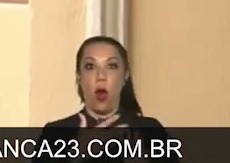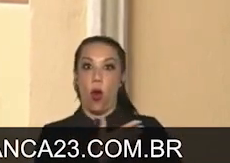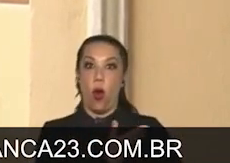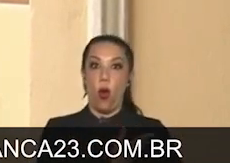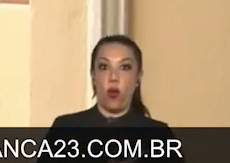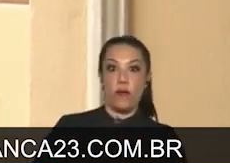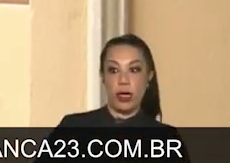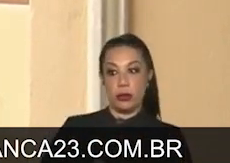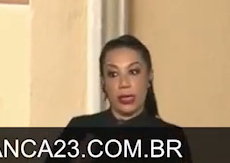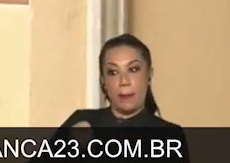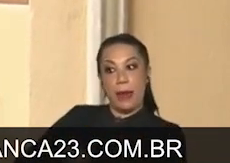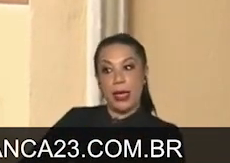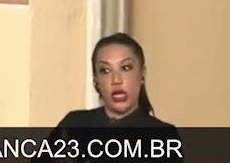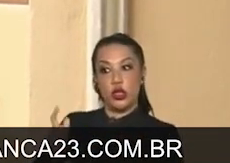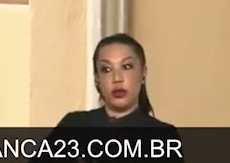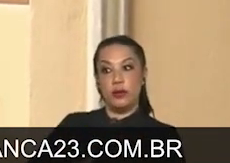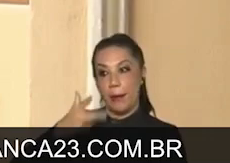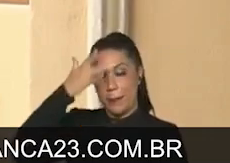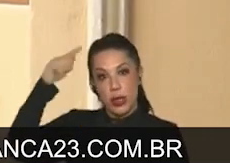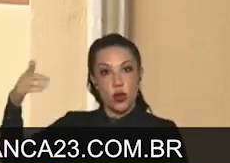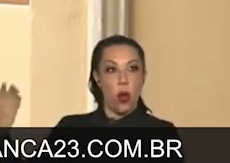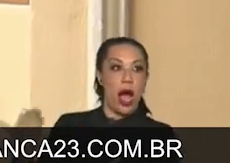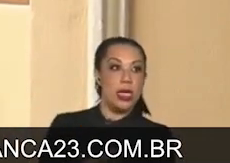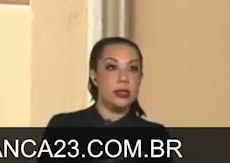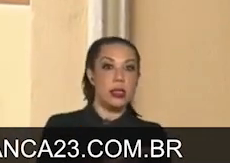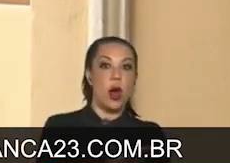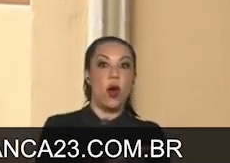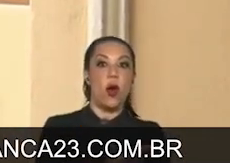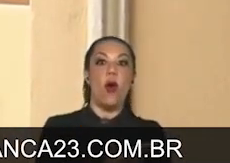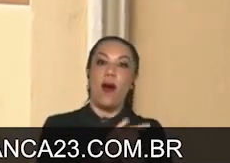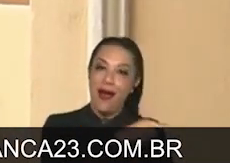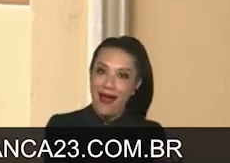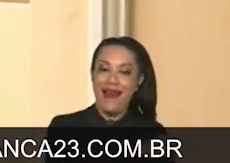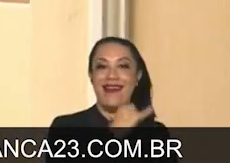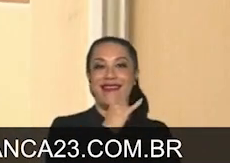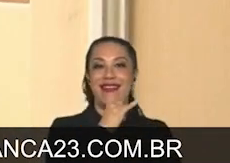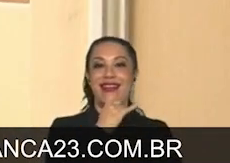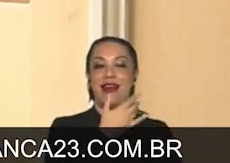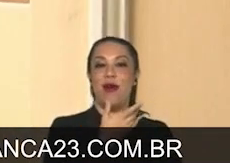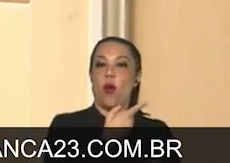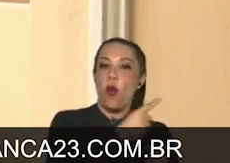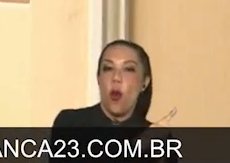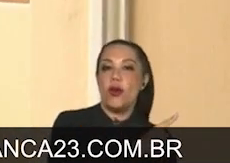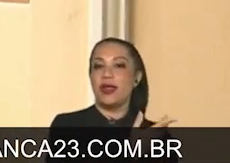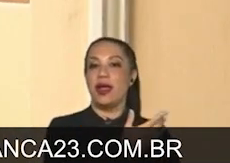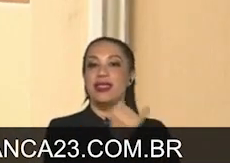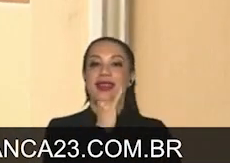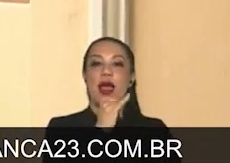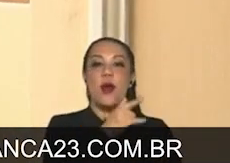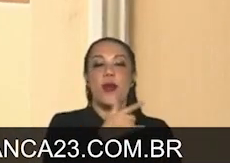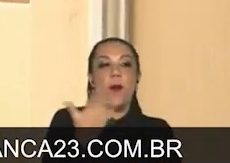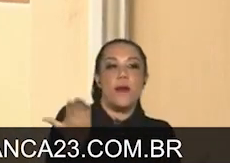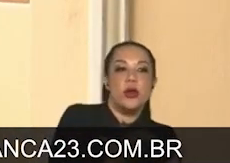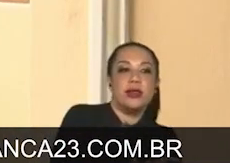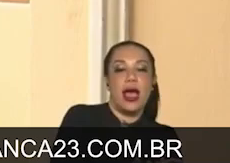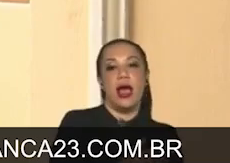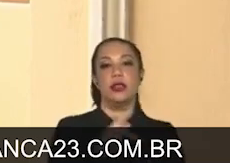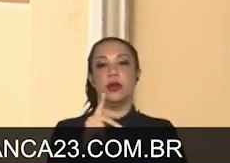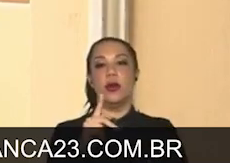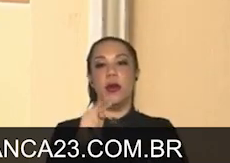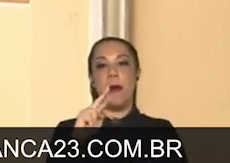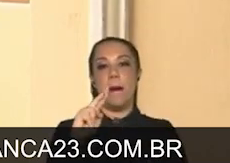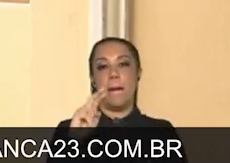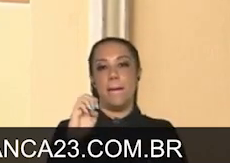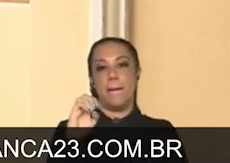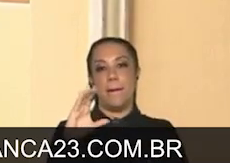a pagar as pessoas que ajuizaram a ação em desfavor da fazenda pública. As pessoas que estão com processos de precatório